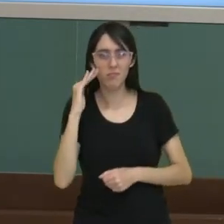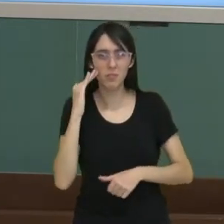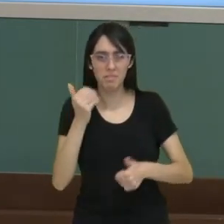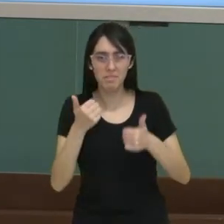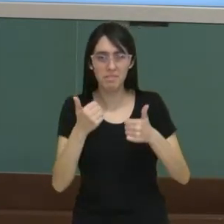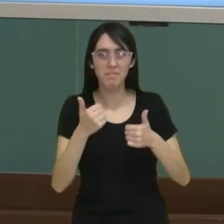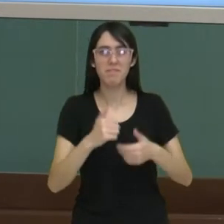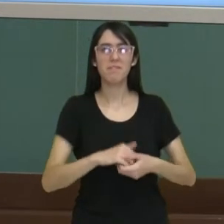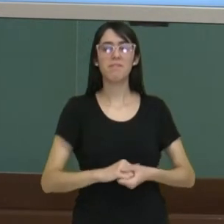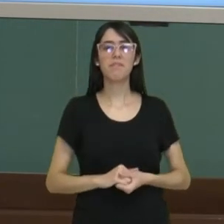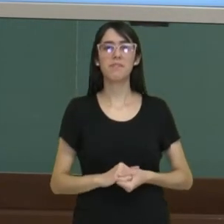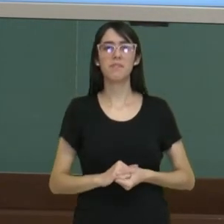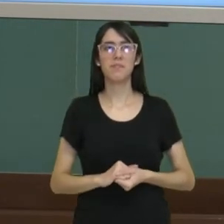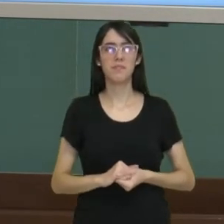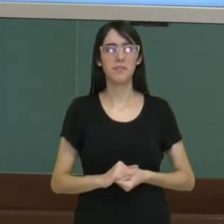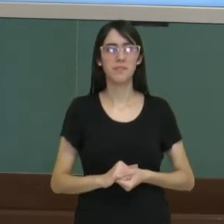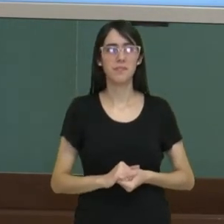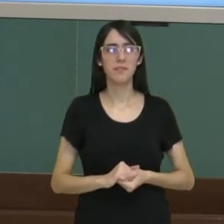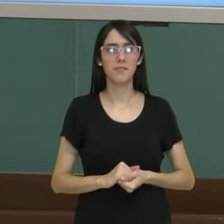pessoal?